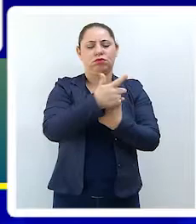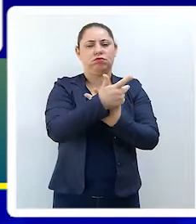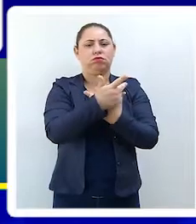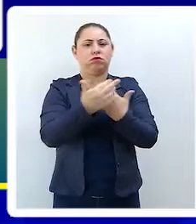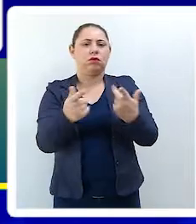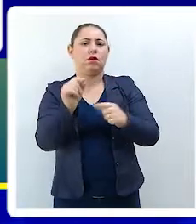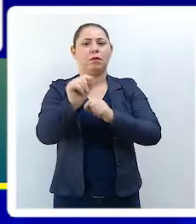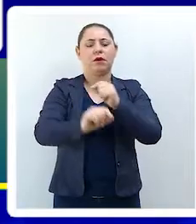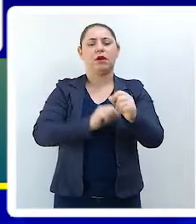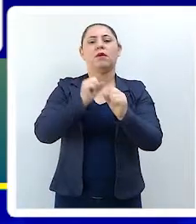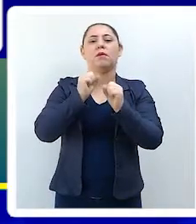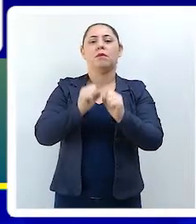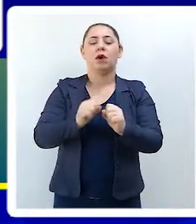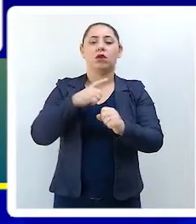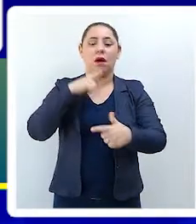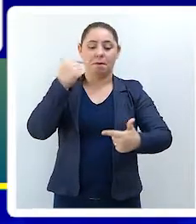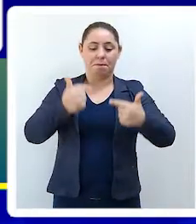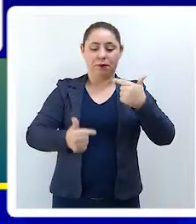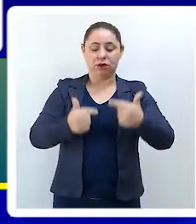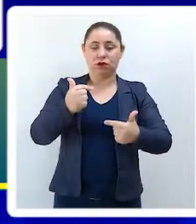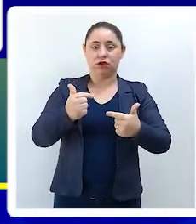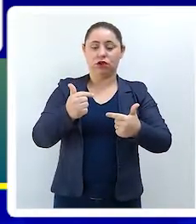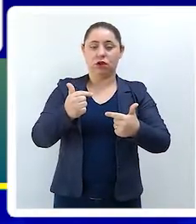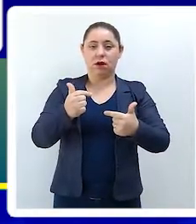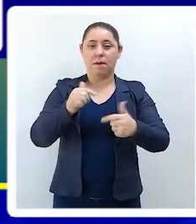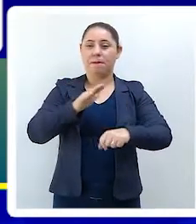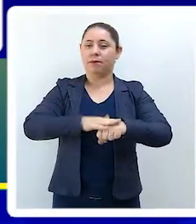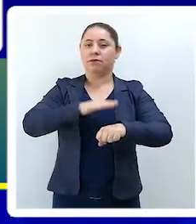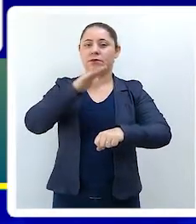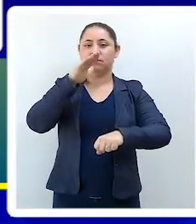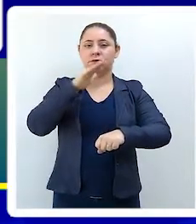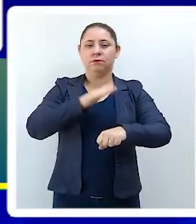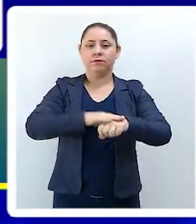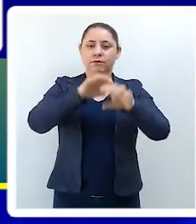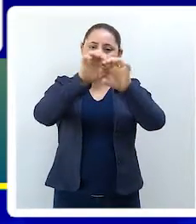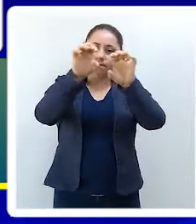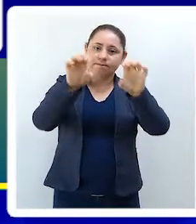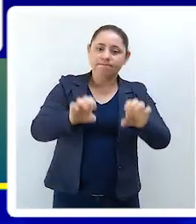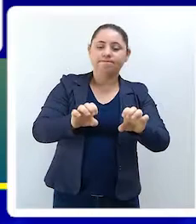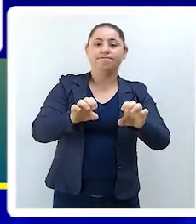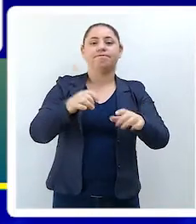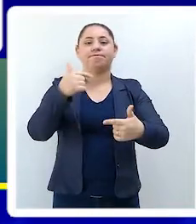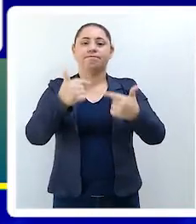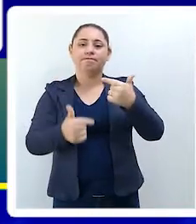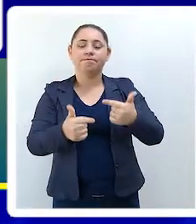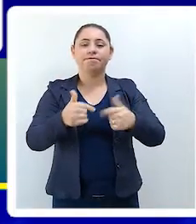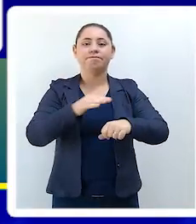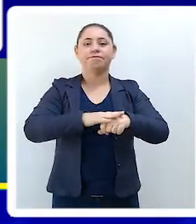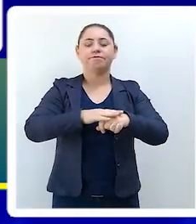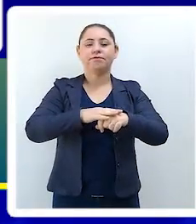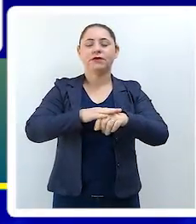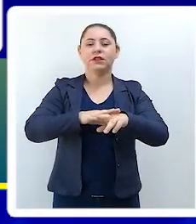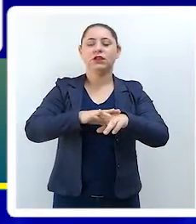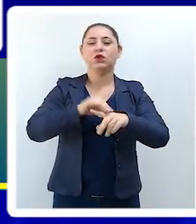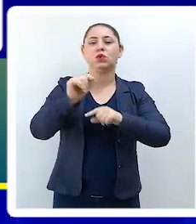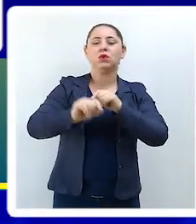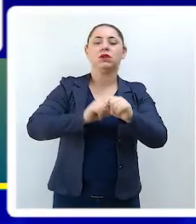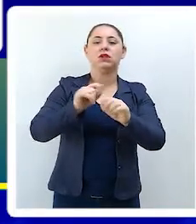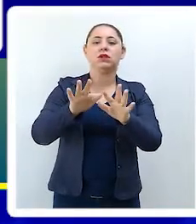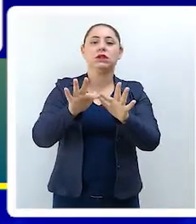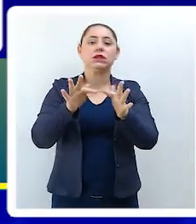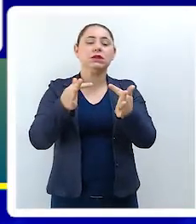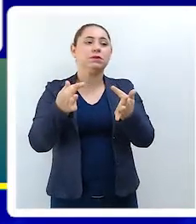diversas maneiras para que a gente possa ter políticas mais estruturadas, políticas mais